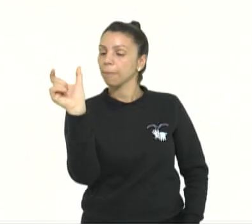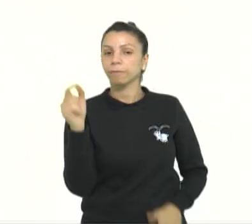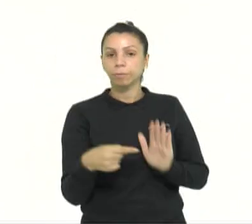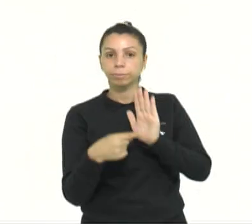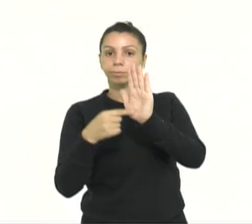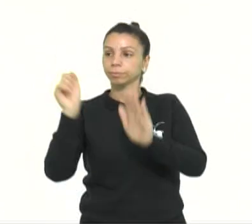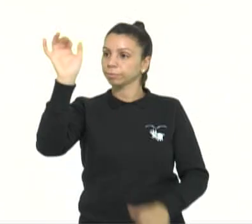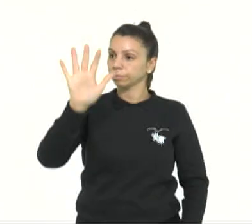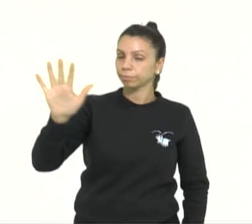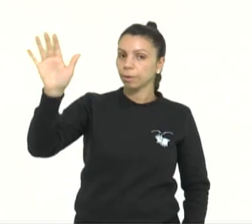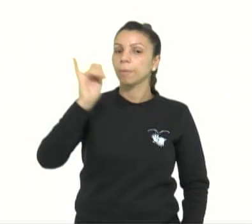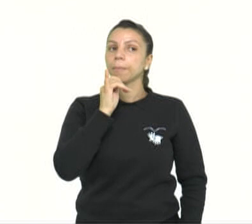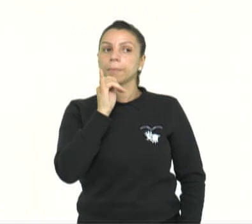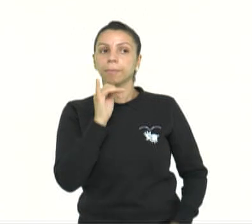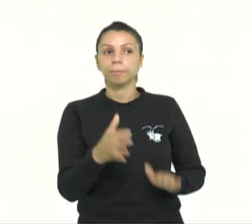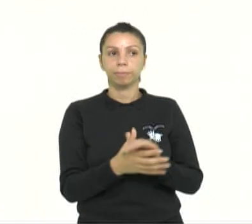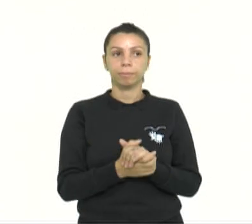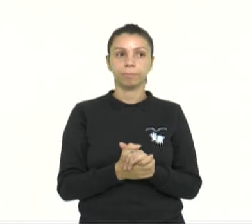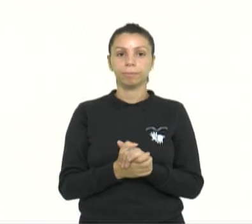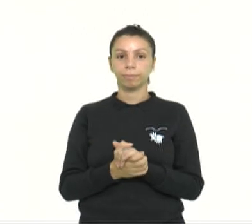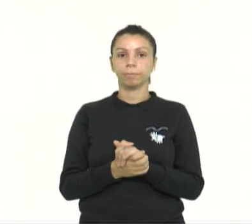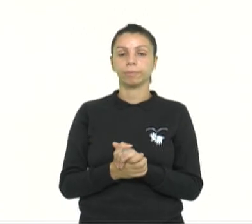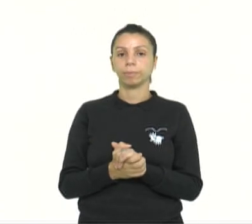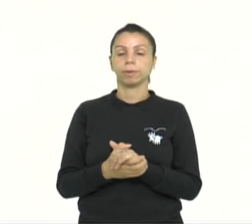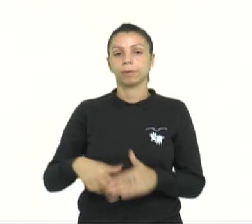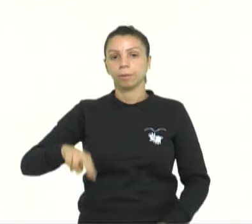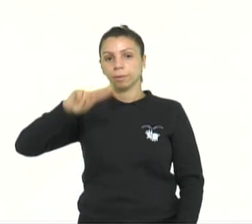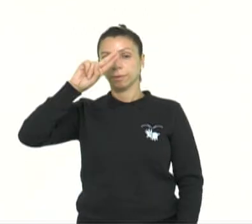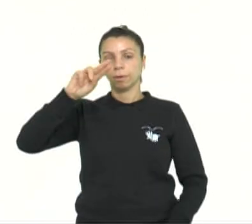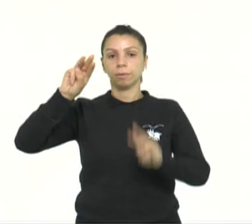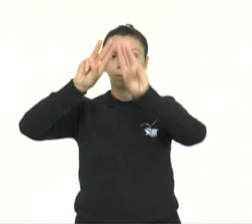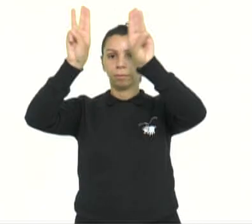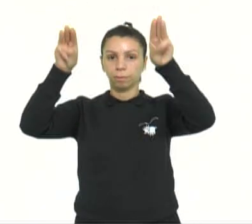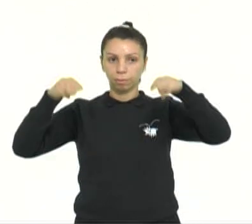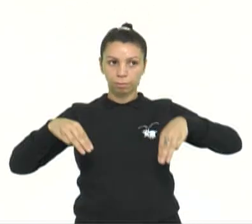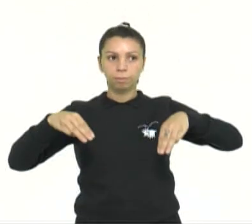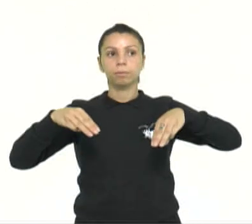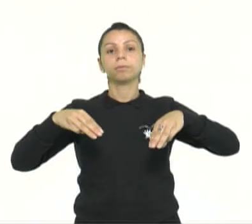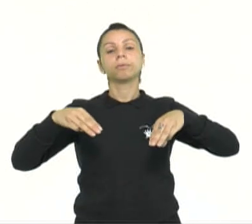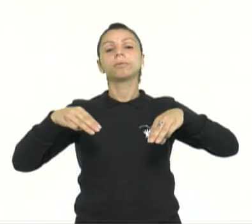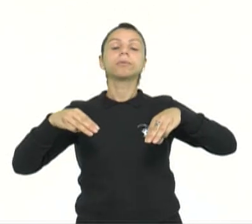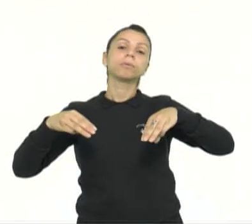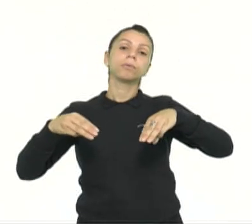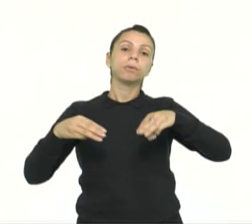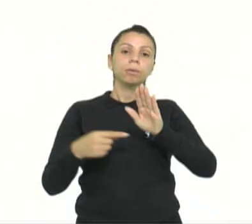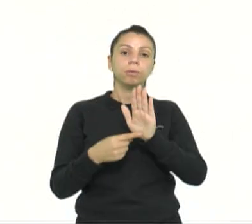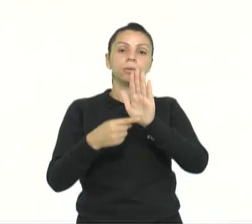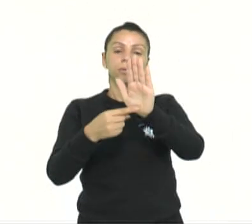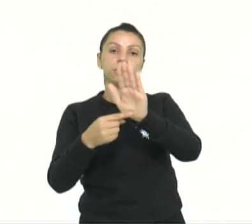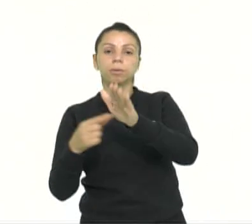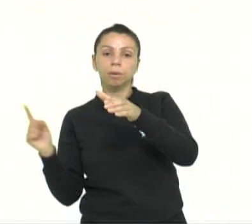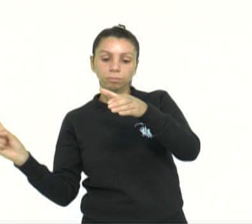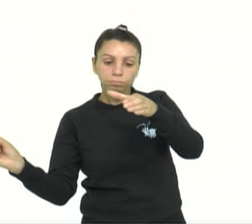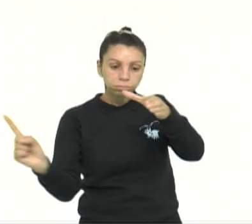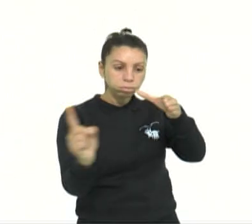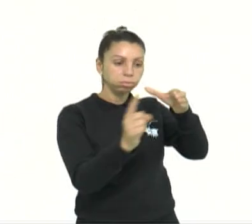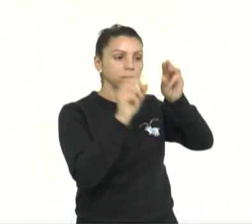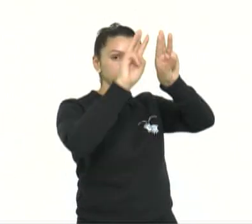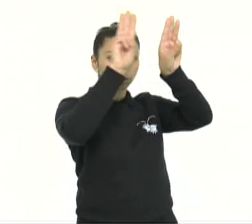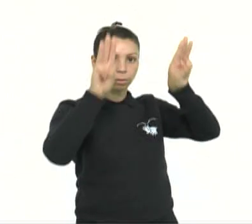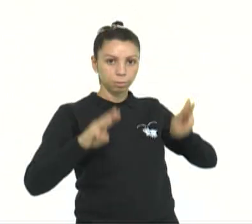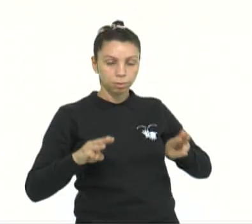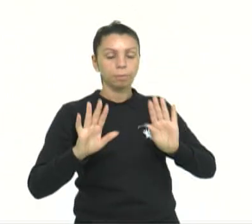uma imagem. Então, por exemplo, a primeira é museum, que é o museu, ela aparece justamente quando os personagens chegam no museu.